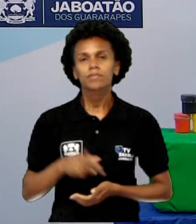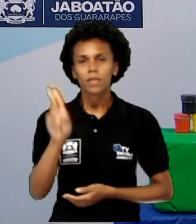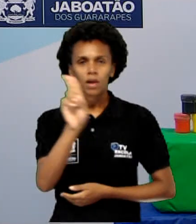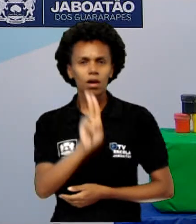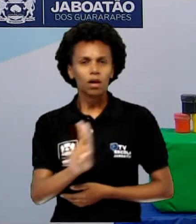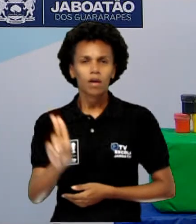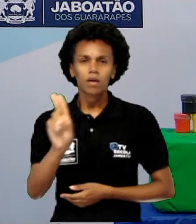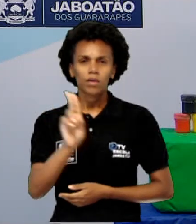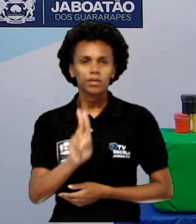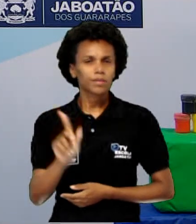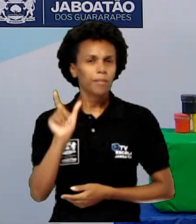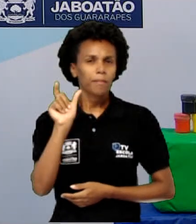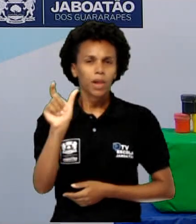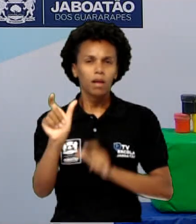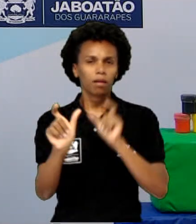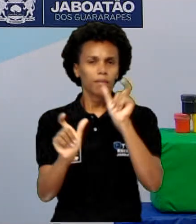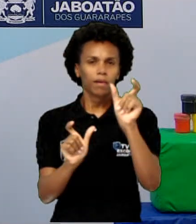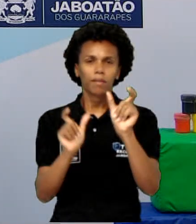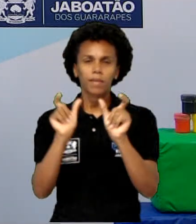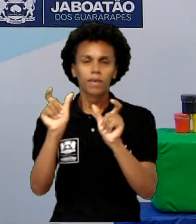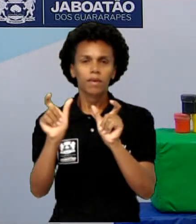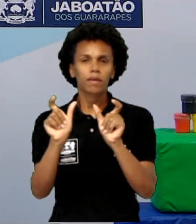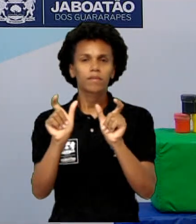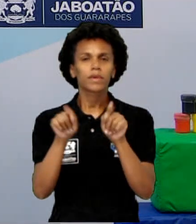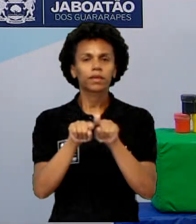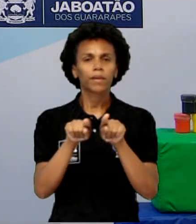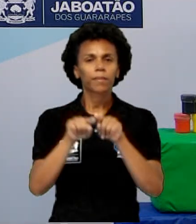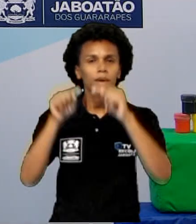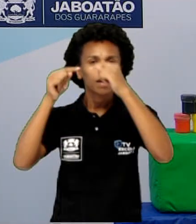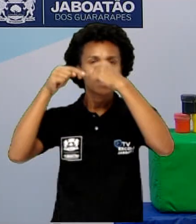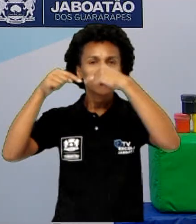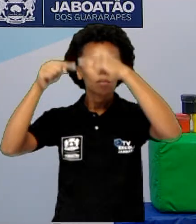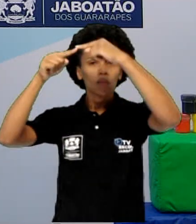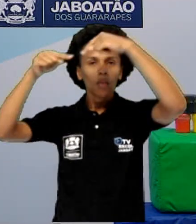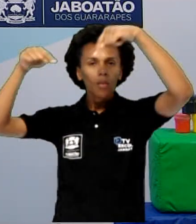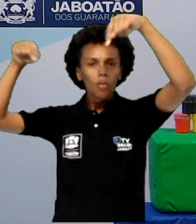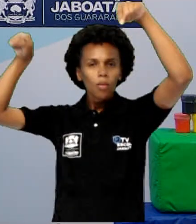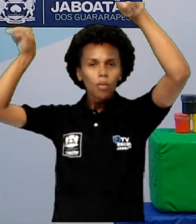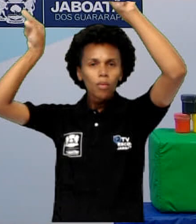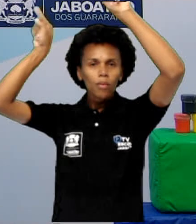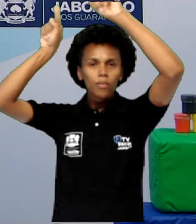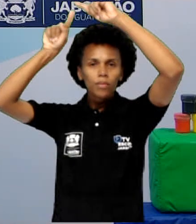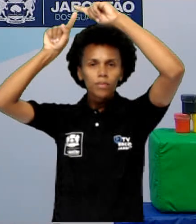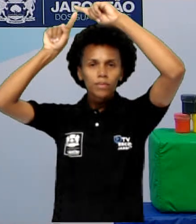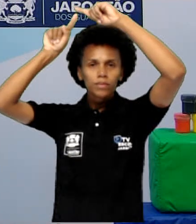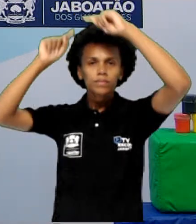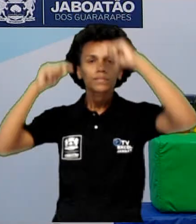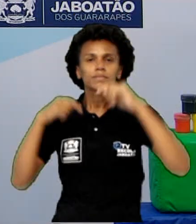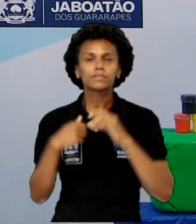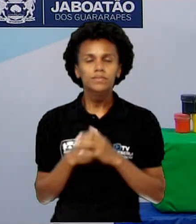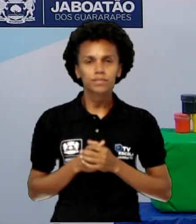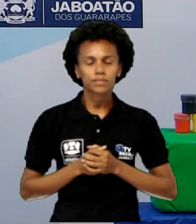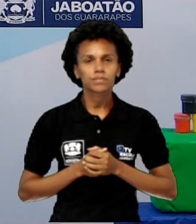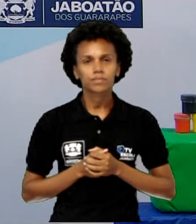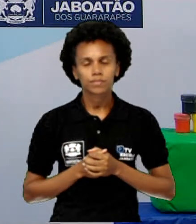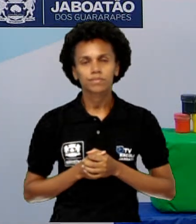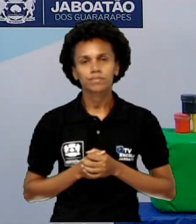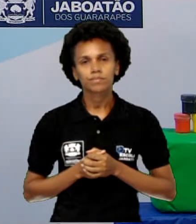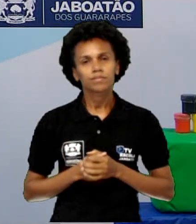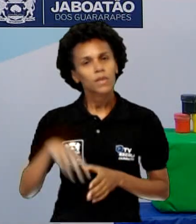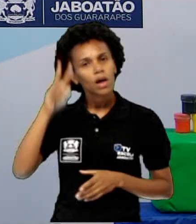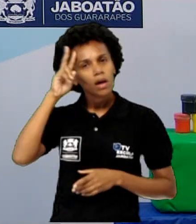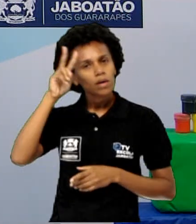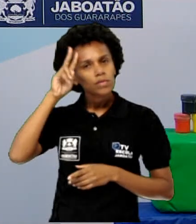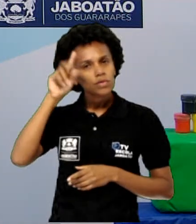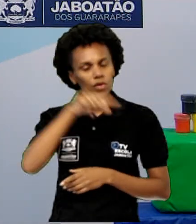em quadrinhos, além dos balõezinhos, tá certo? Então, essas histórias em quadrinhos que vocês leem aí em casa, que tem essas revistinhas